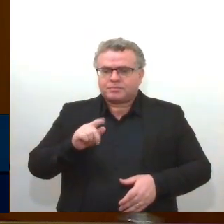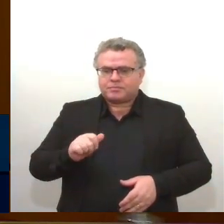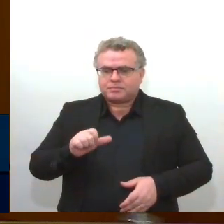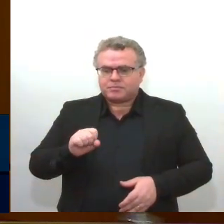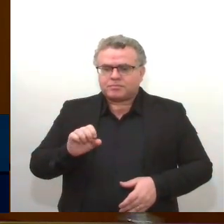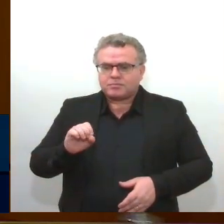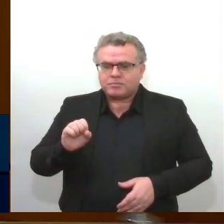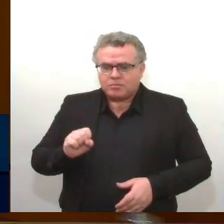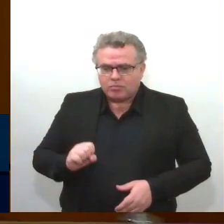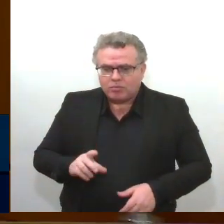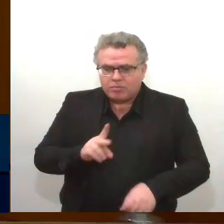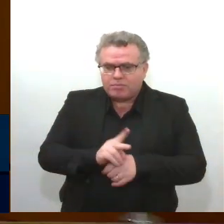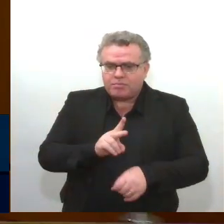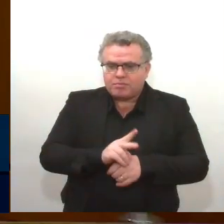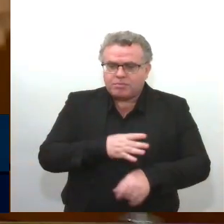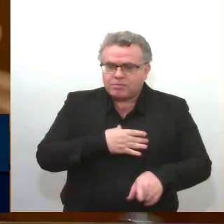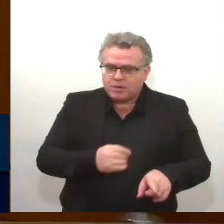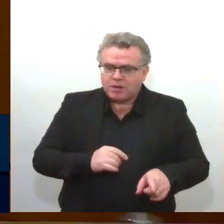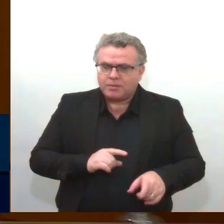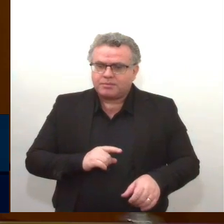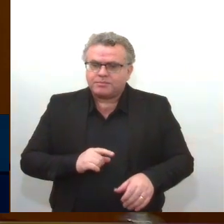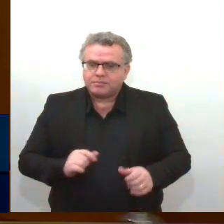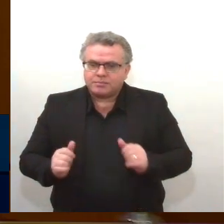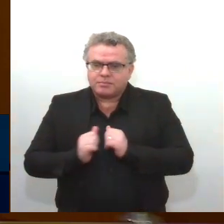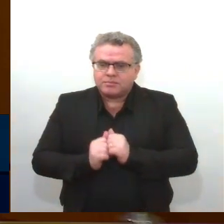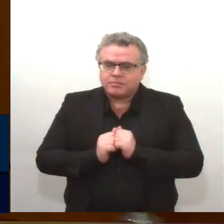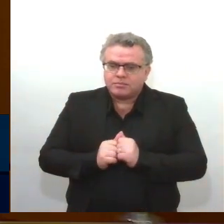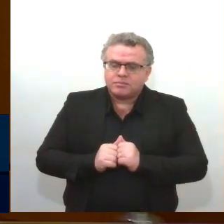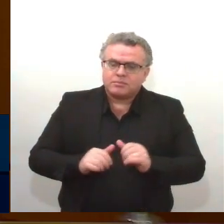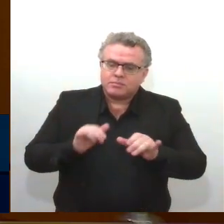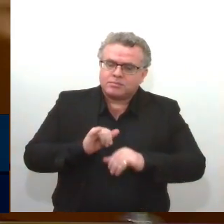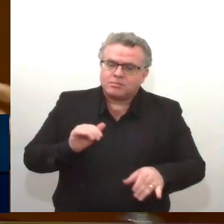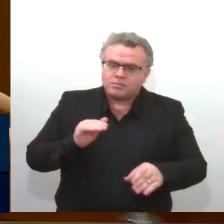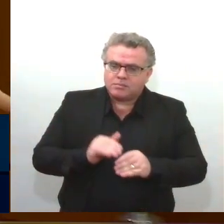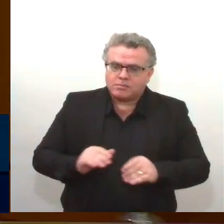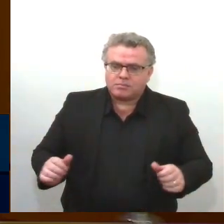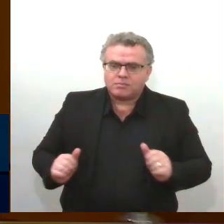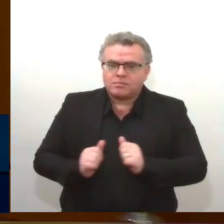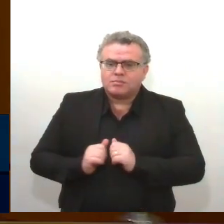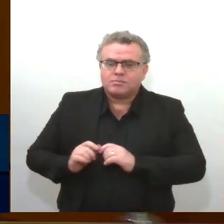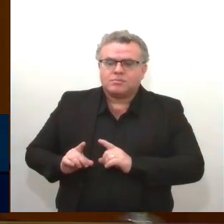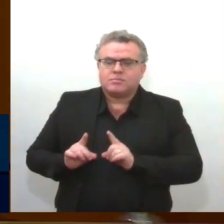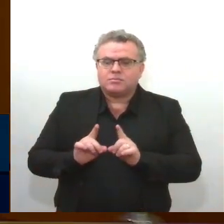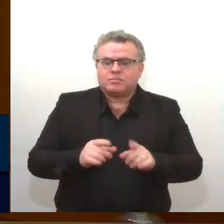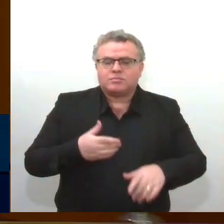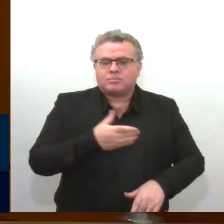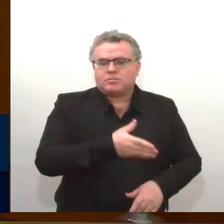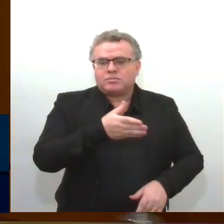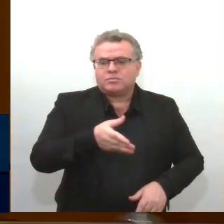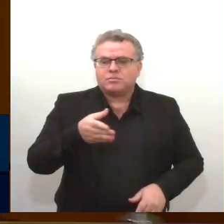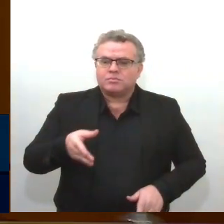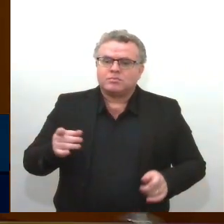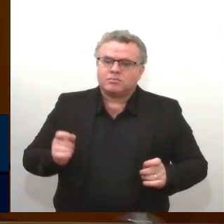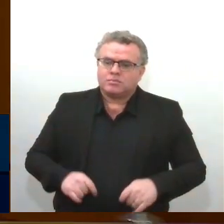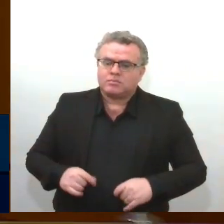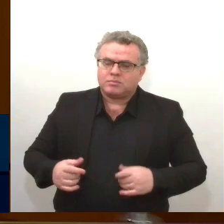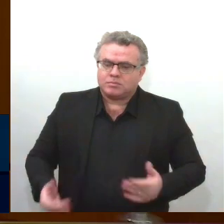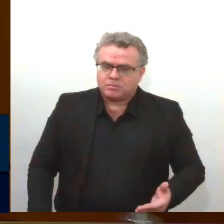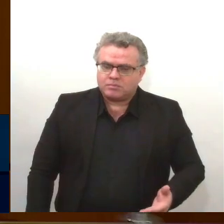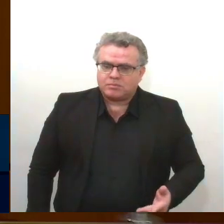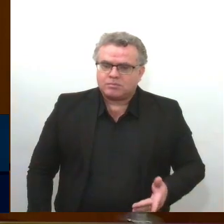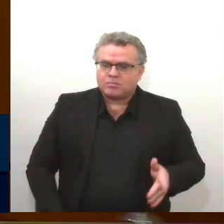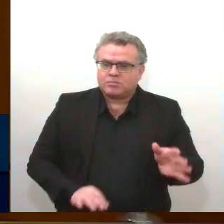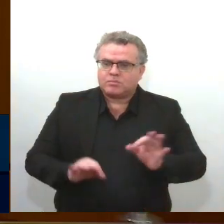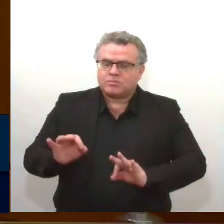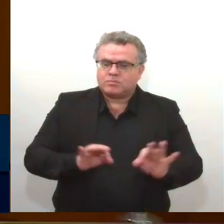também estava na campanha caminhou comigo lá diversos dias nos Bastidores organizou diversas frentes então é